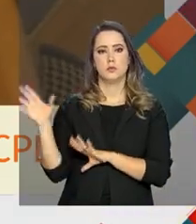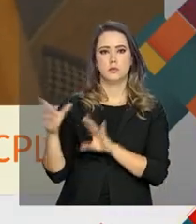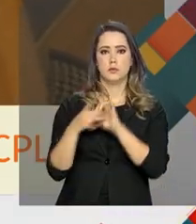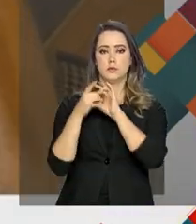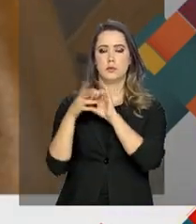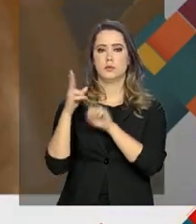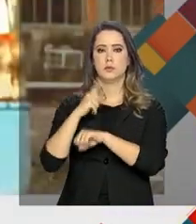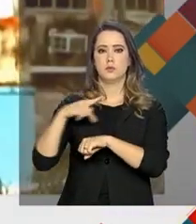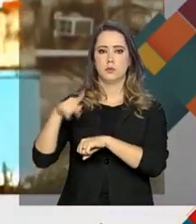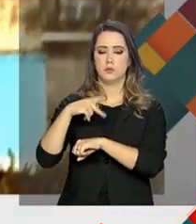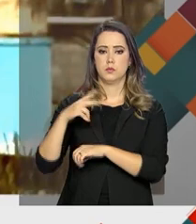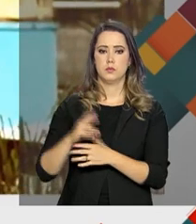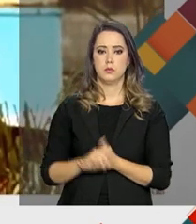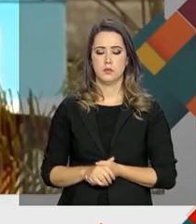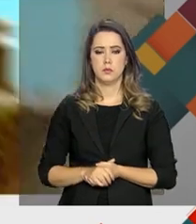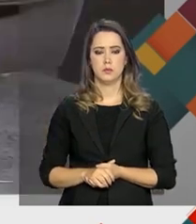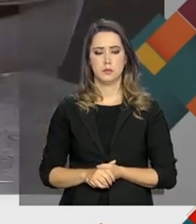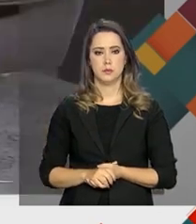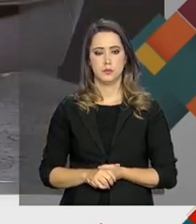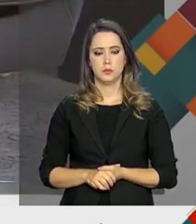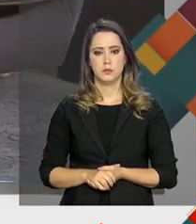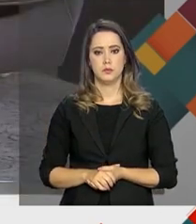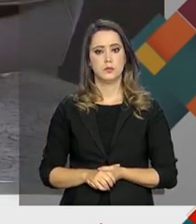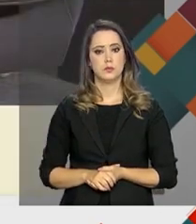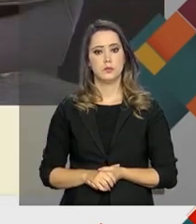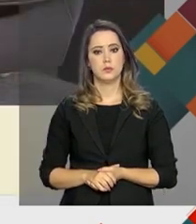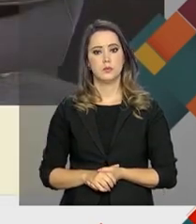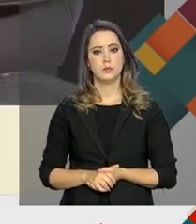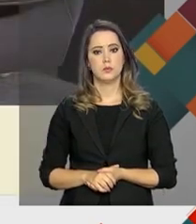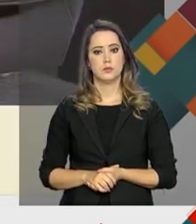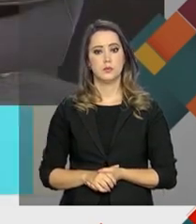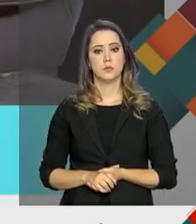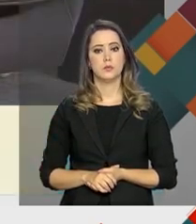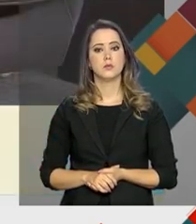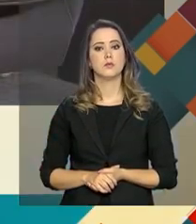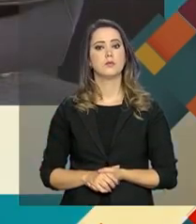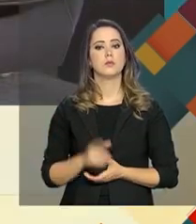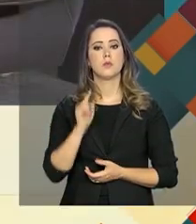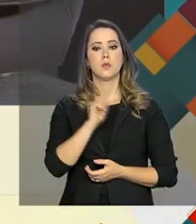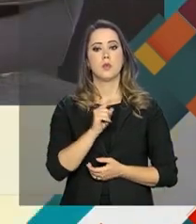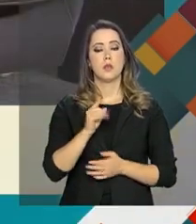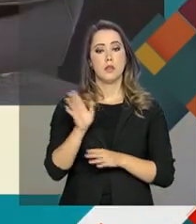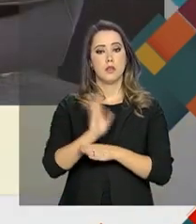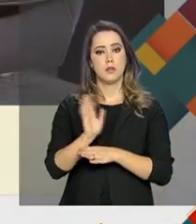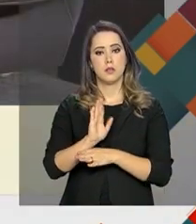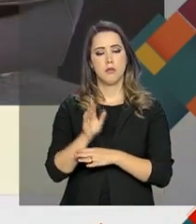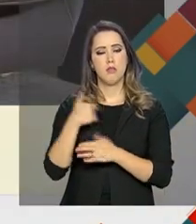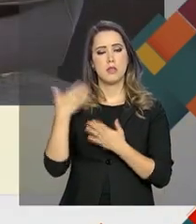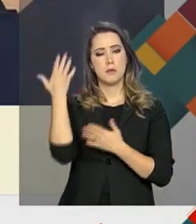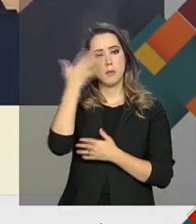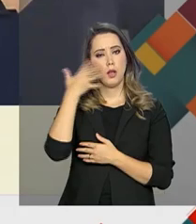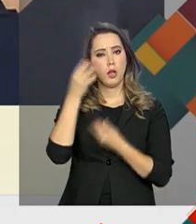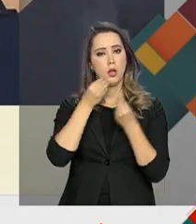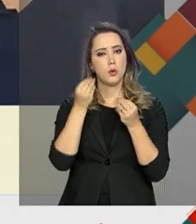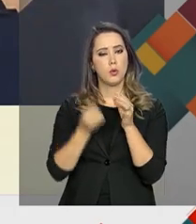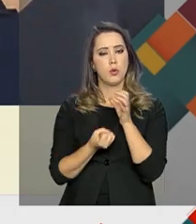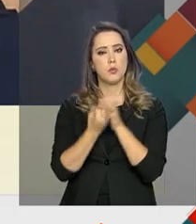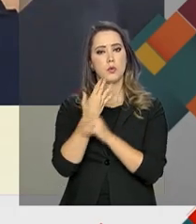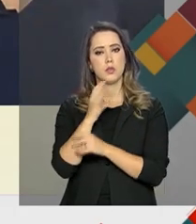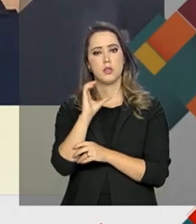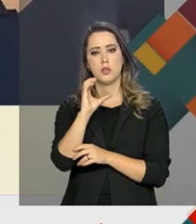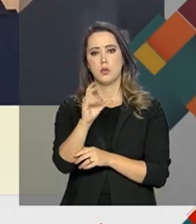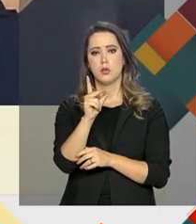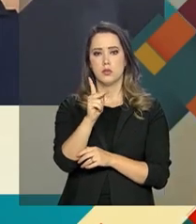entre os países lp surge assim o sensus e 96 pois o objetivo de